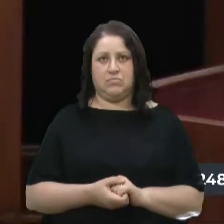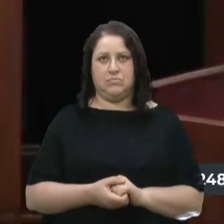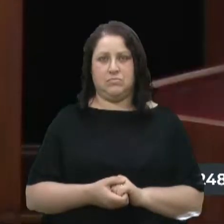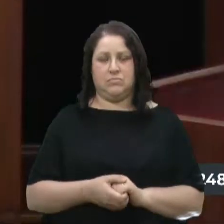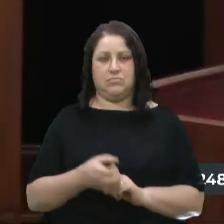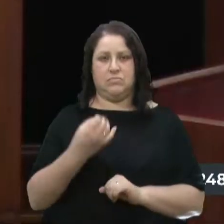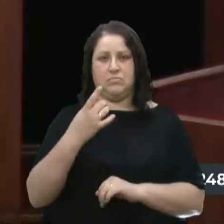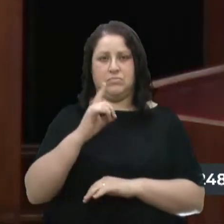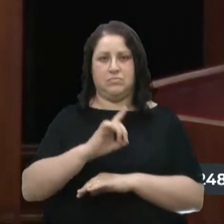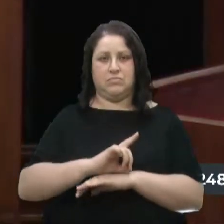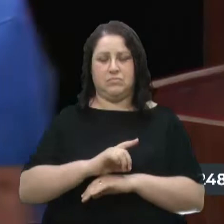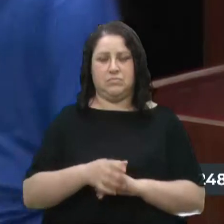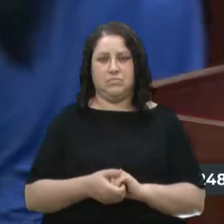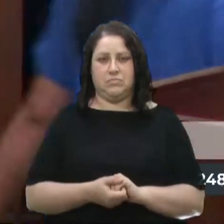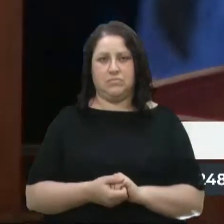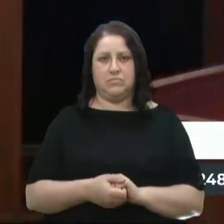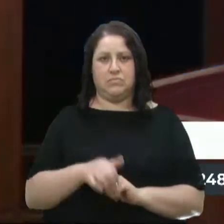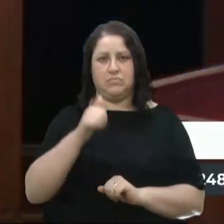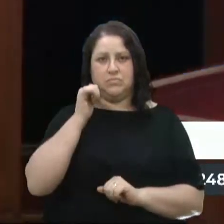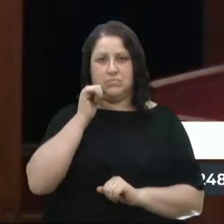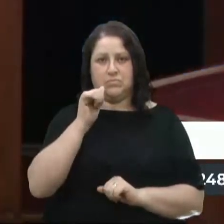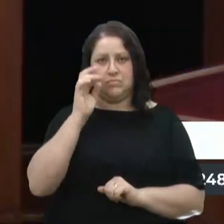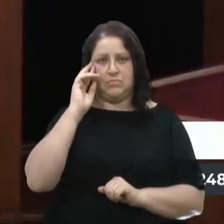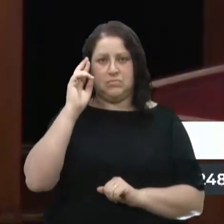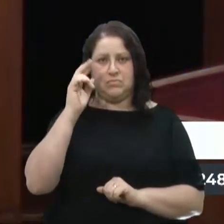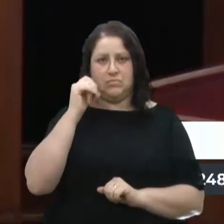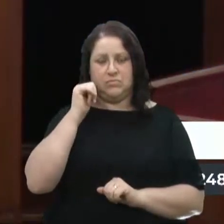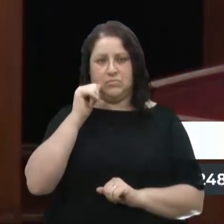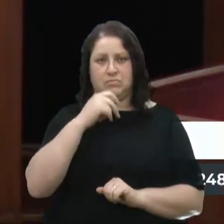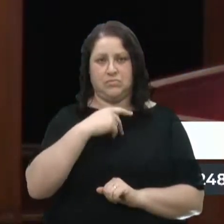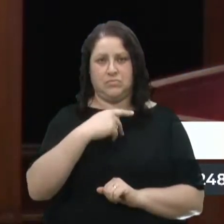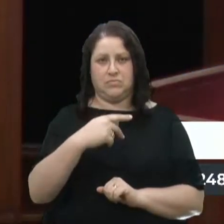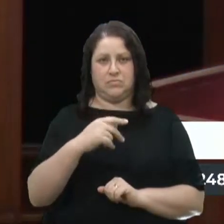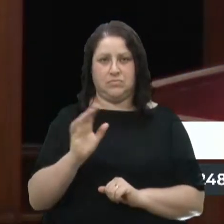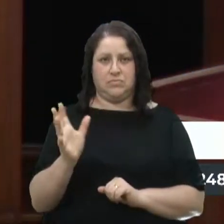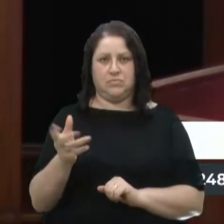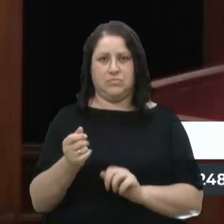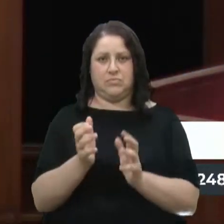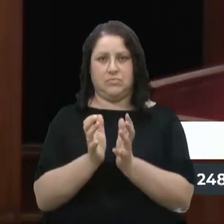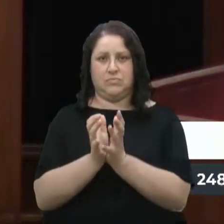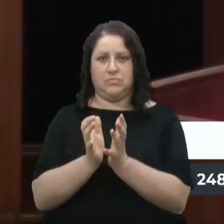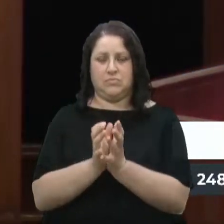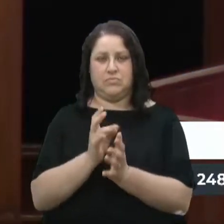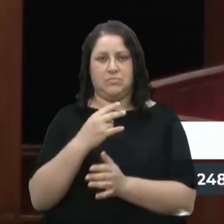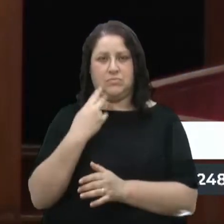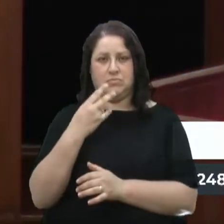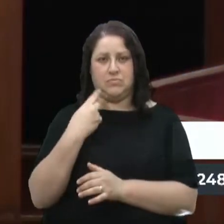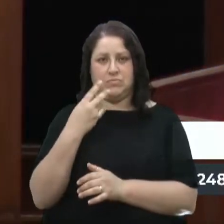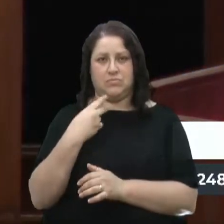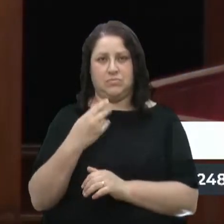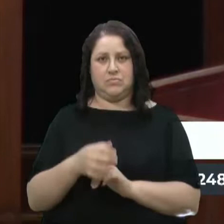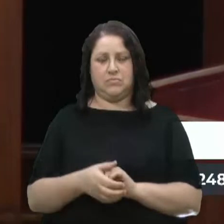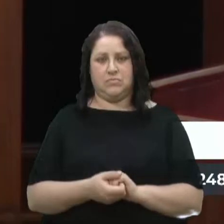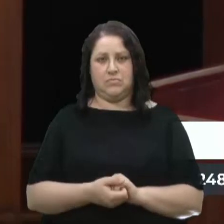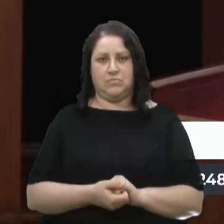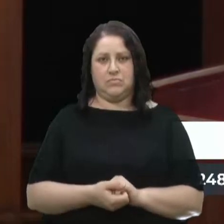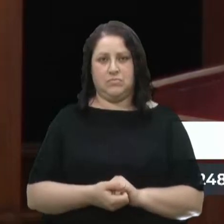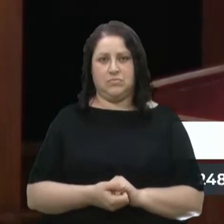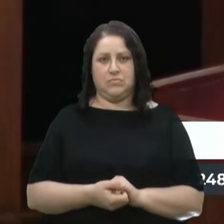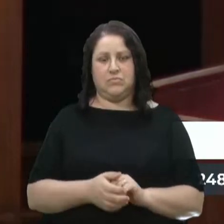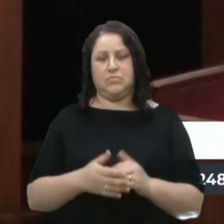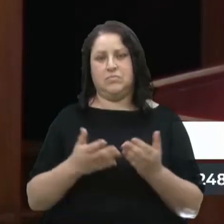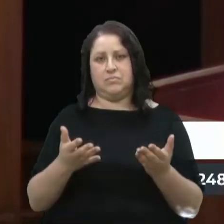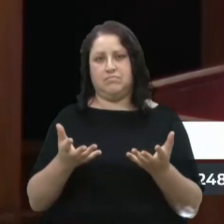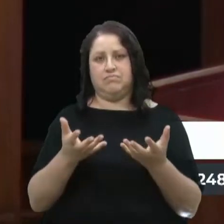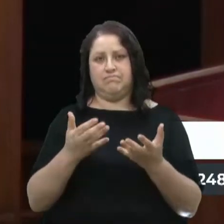Bom dia, senhora presidenta, nobres pares e colegas vereadores. Então, eu